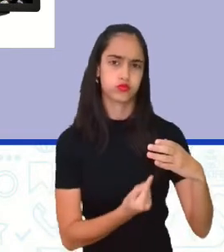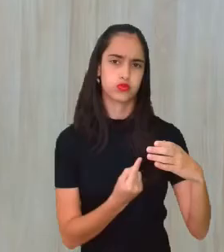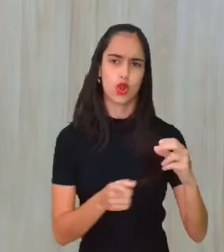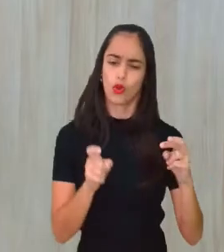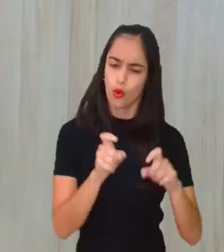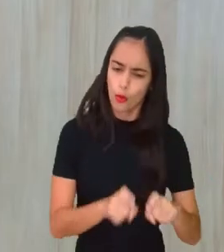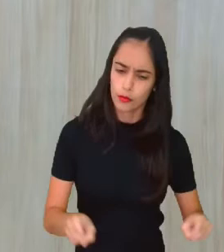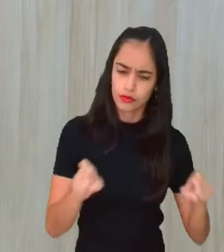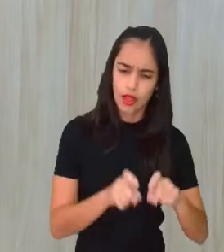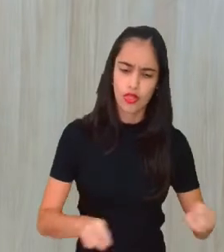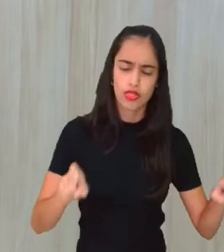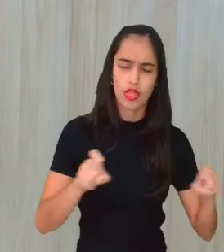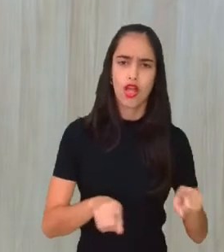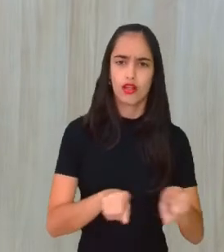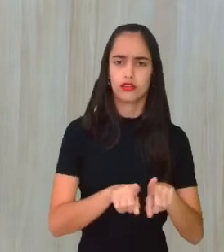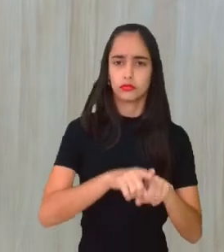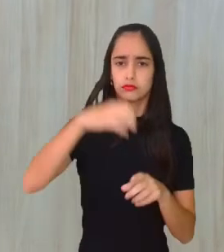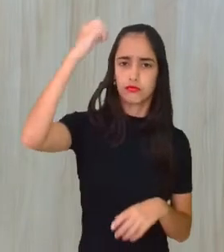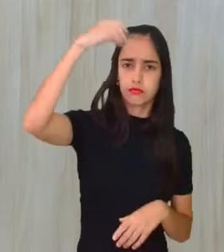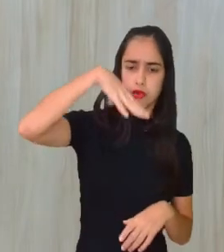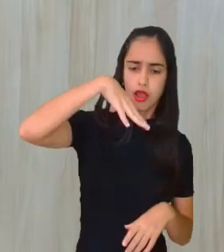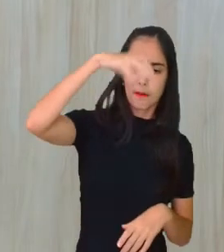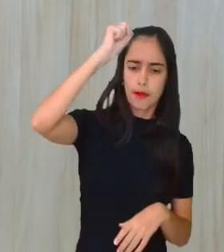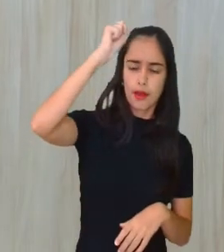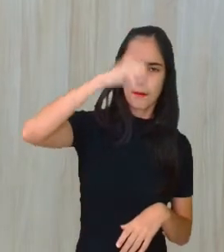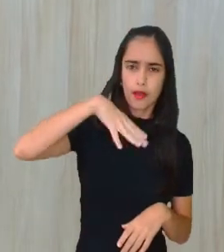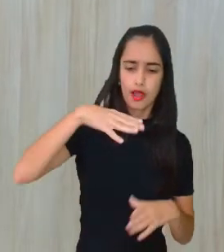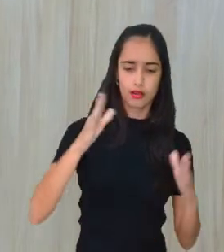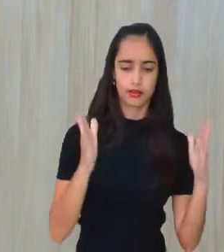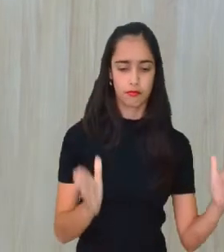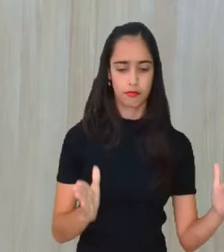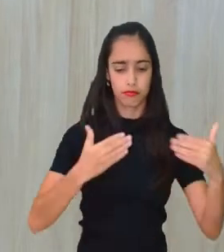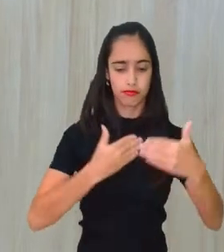computadores, lâmpadas, caixas de som, todos eles